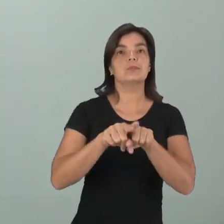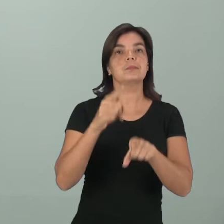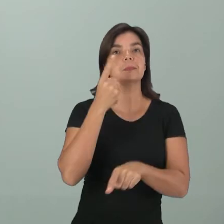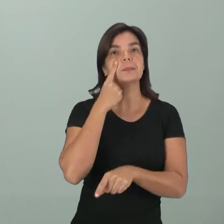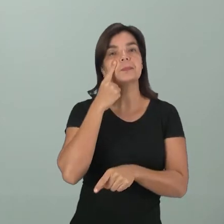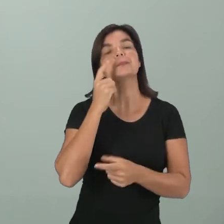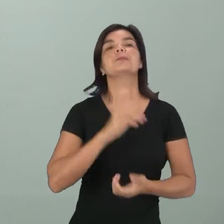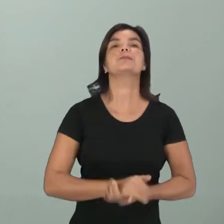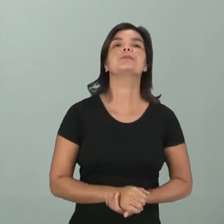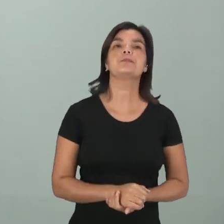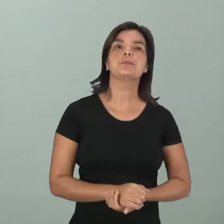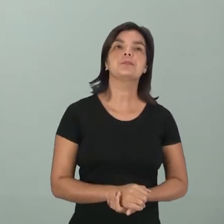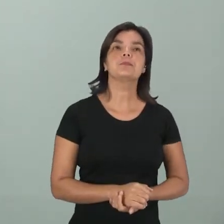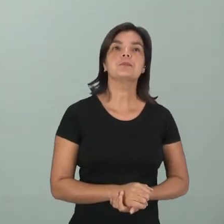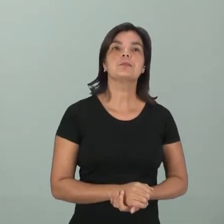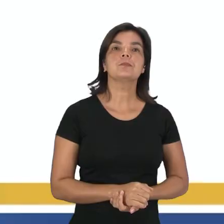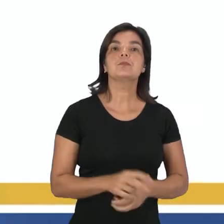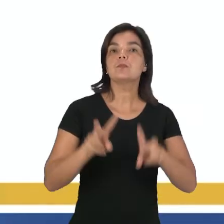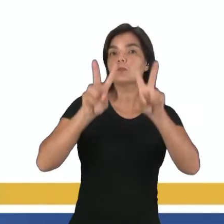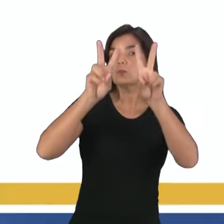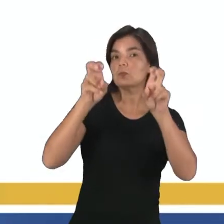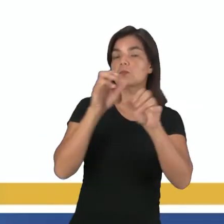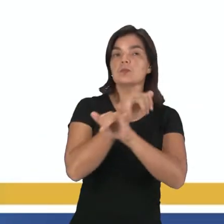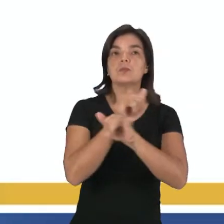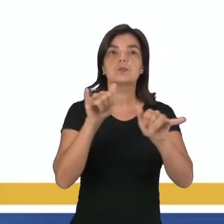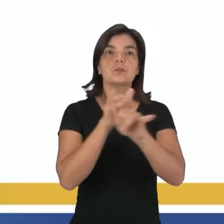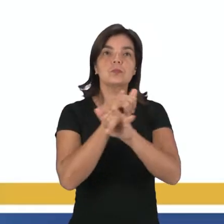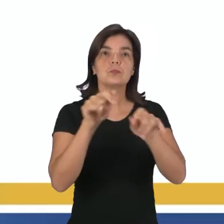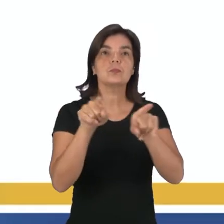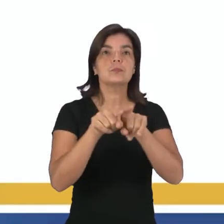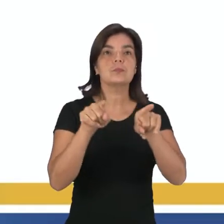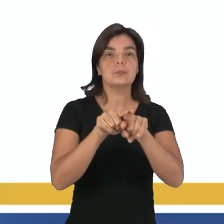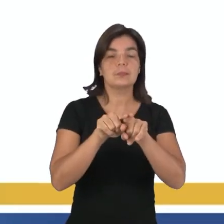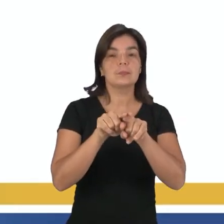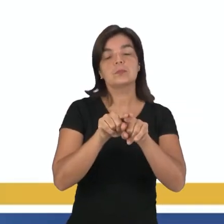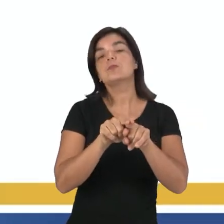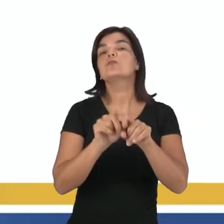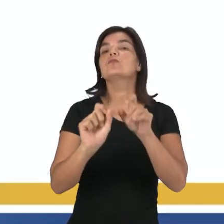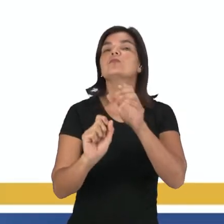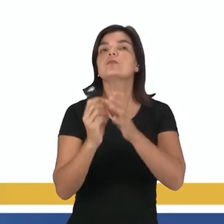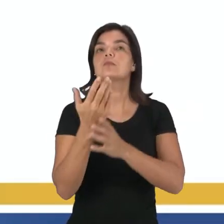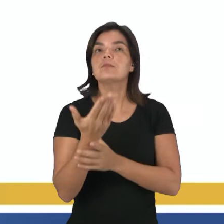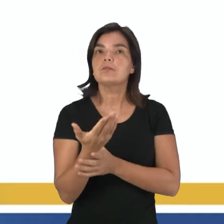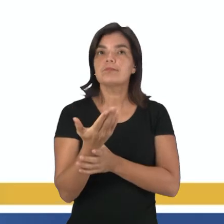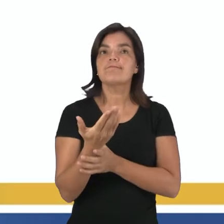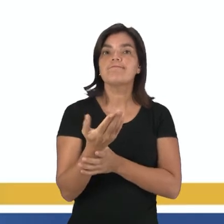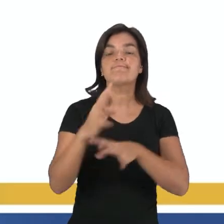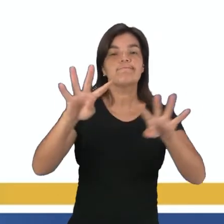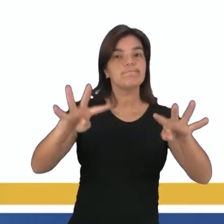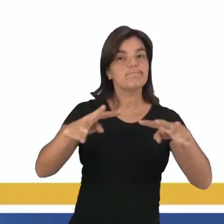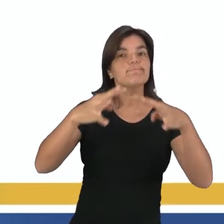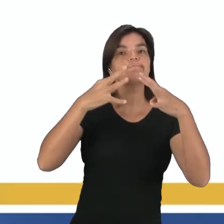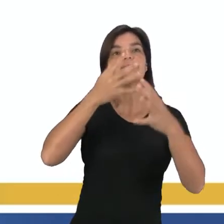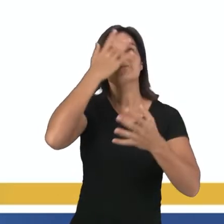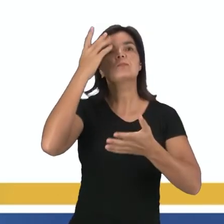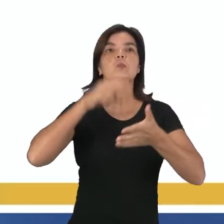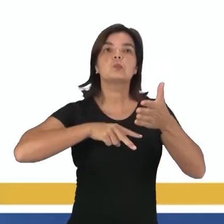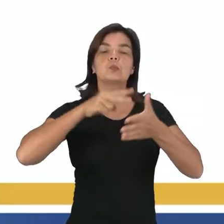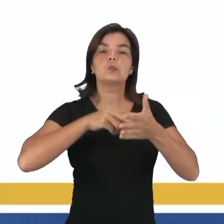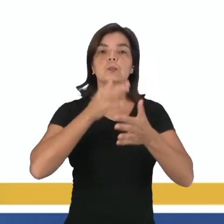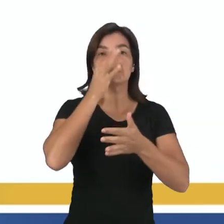Vamos tratar disso. O título da notícia procura sintetizar o fato ocorrido. Chama a atenção do